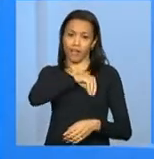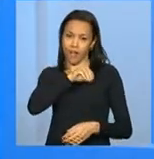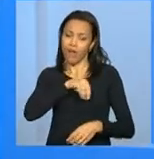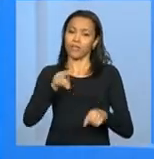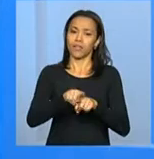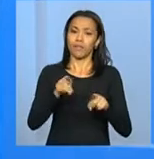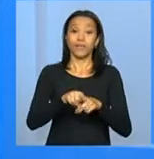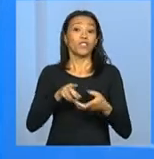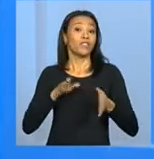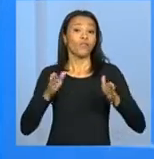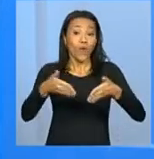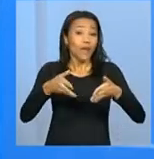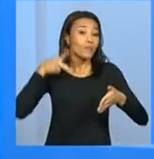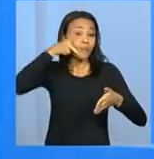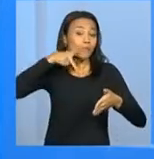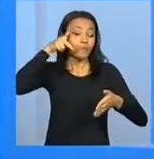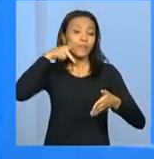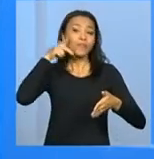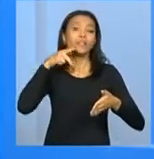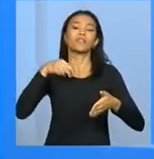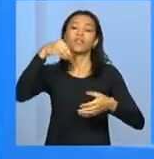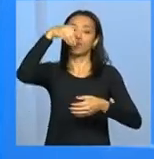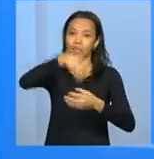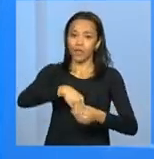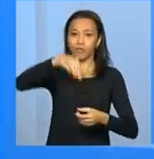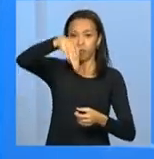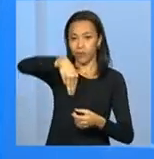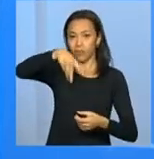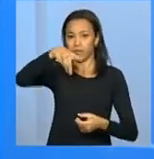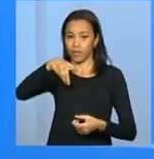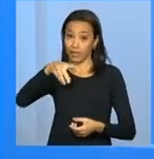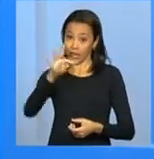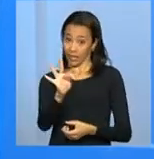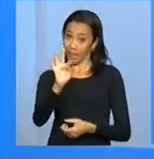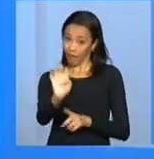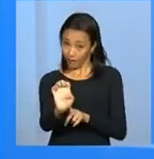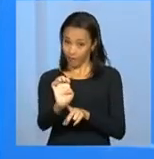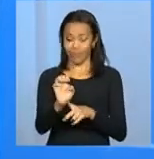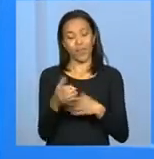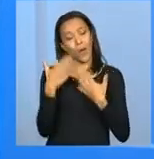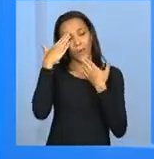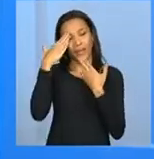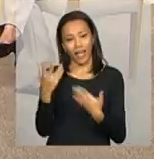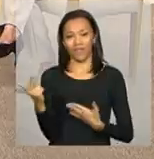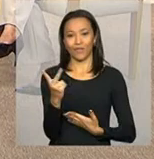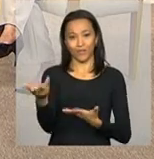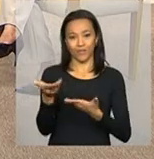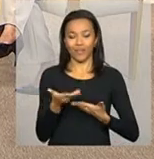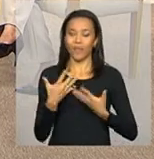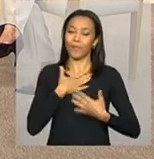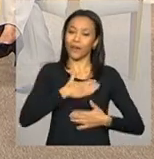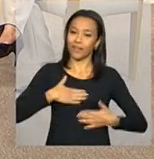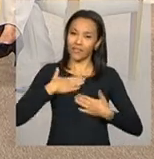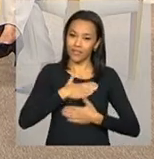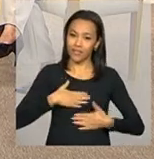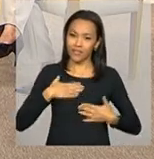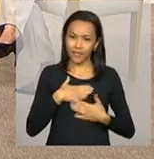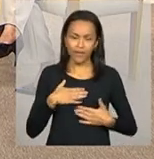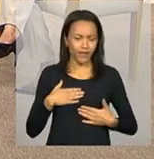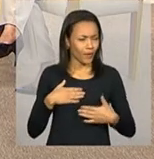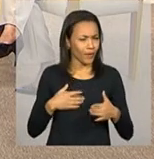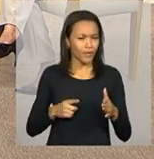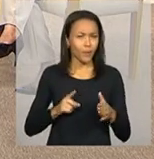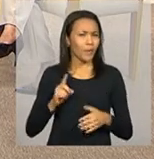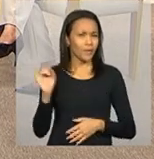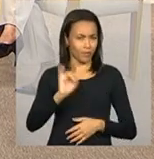Políticas Públicas de Emprego do MTE, do Ministério do Trabalho. Obrigada por terem vindo, é um prazer recebê-las. E agora vem uma parte muito